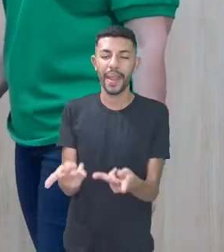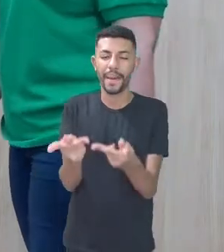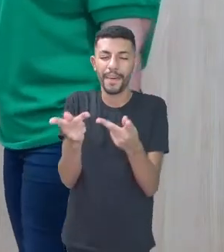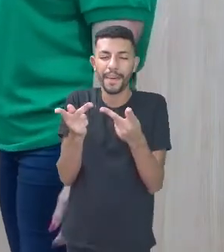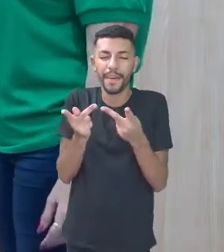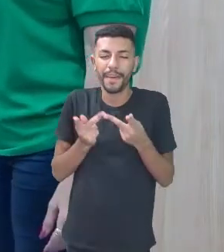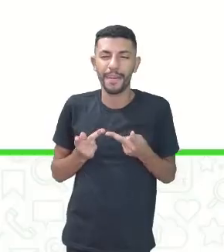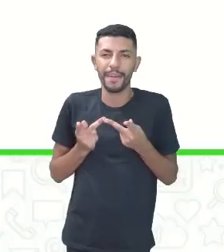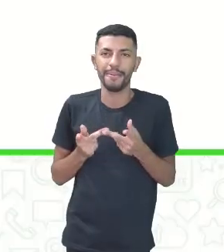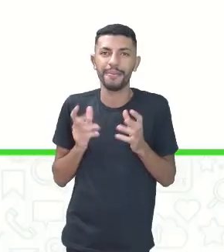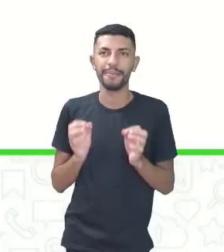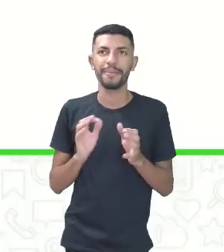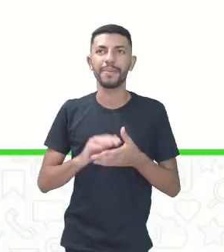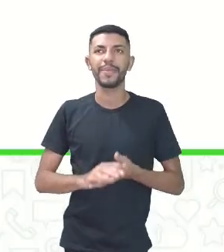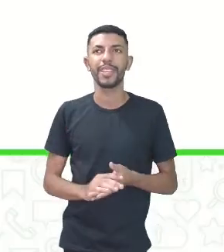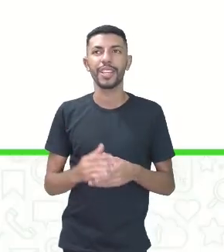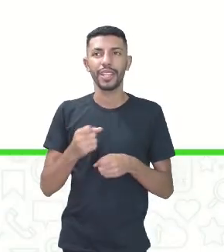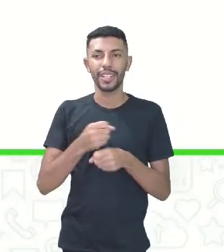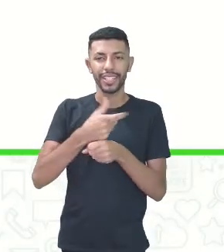Acolhida.